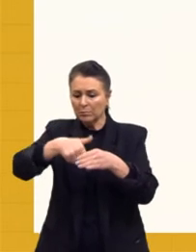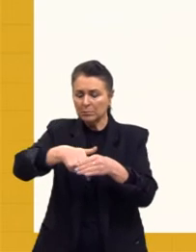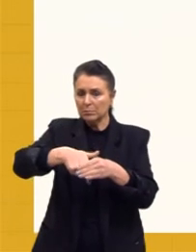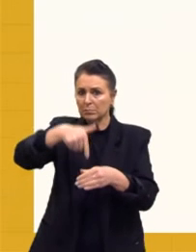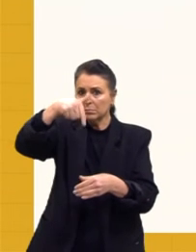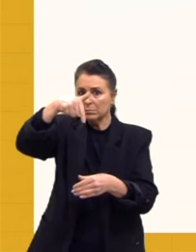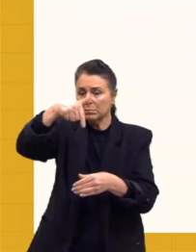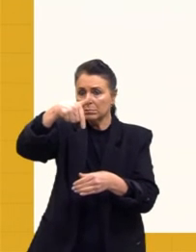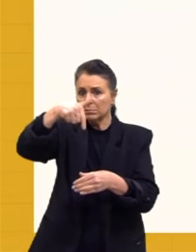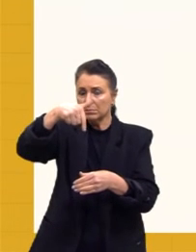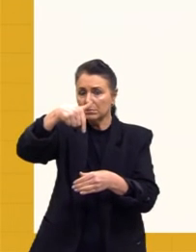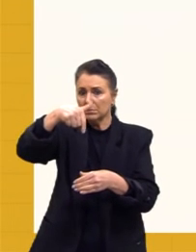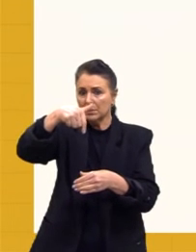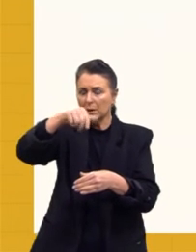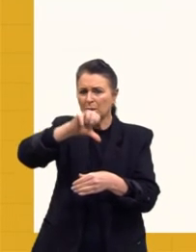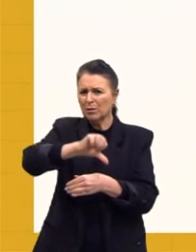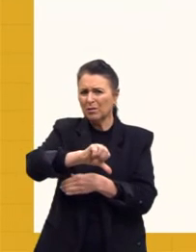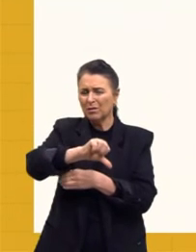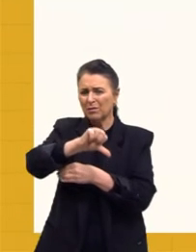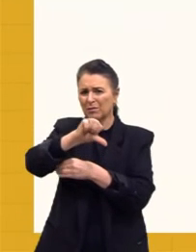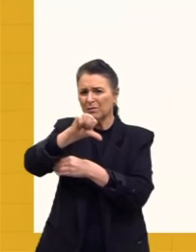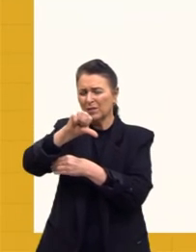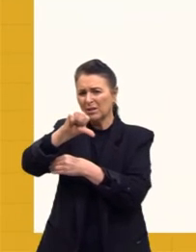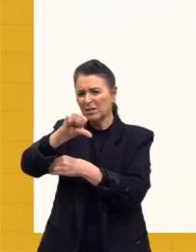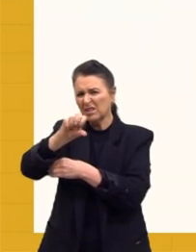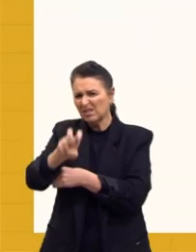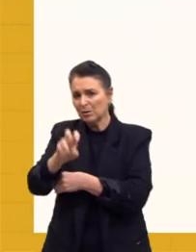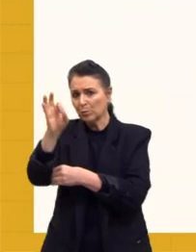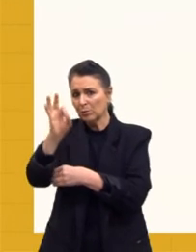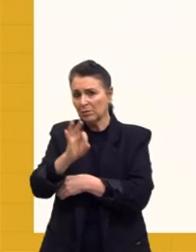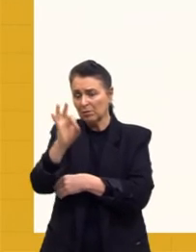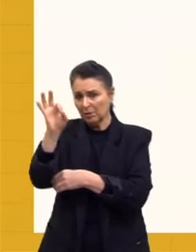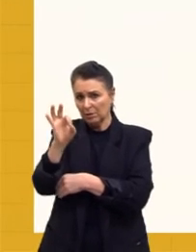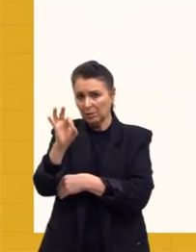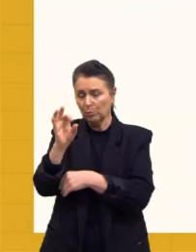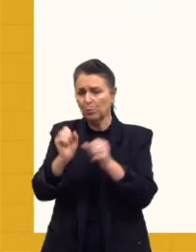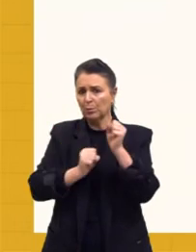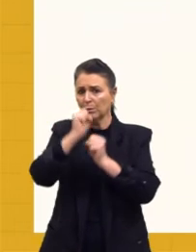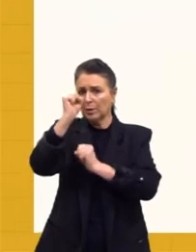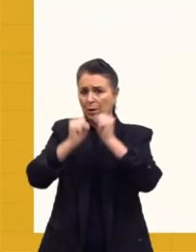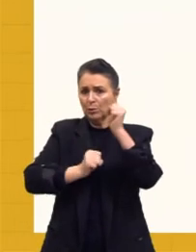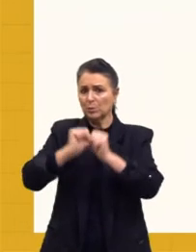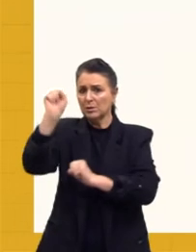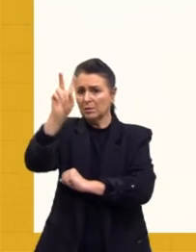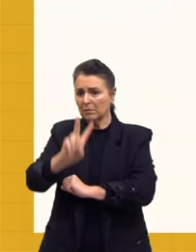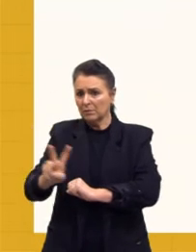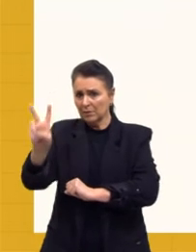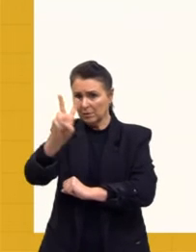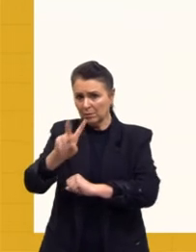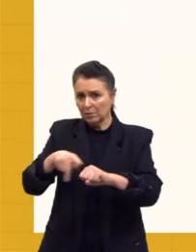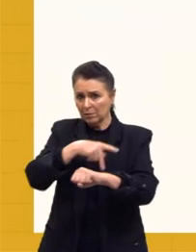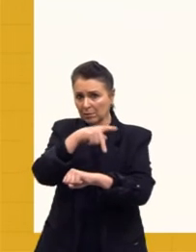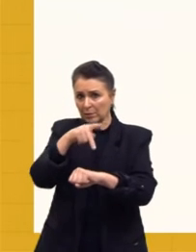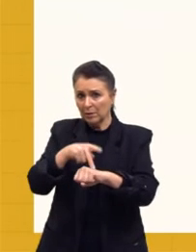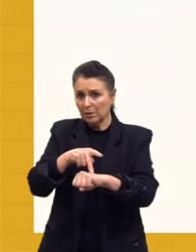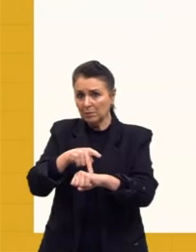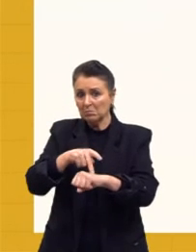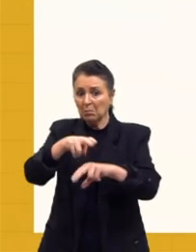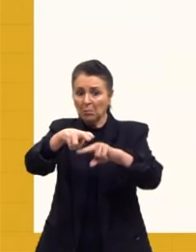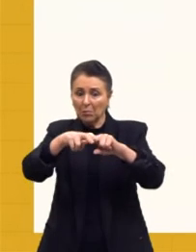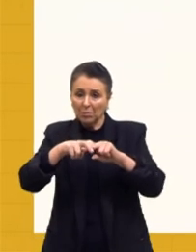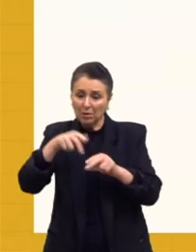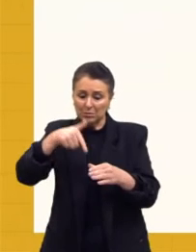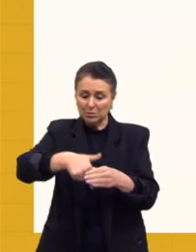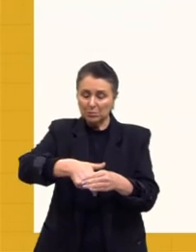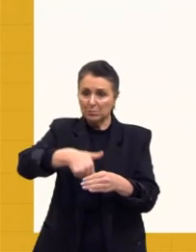99 não chega 99 mas eu vou botar e noventa e cinco porcento da indústria do país Então se gira em torno do